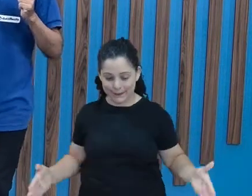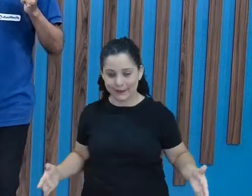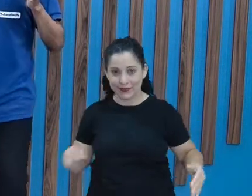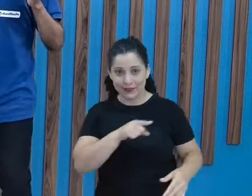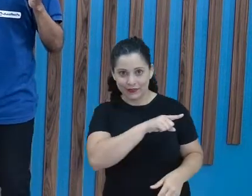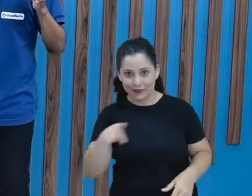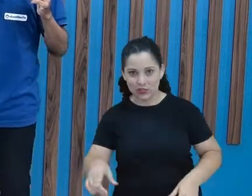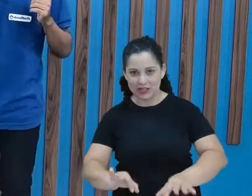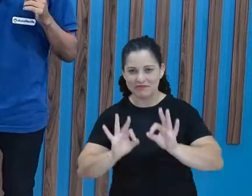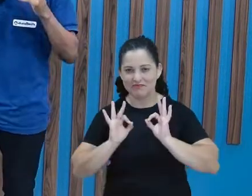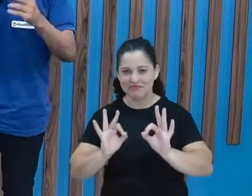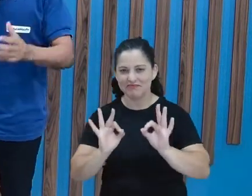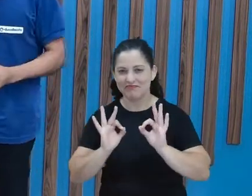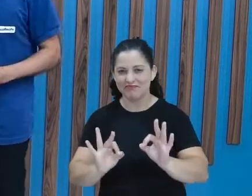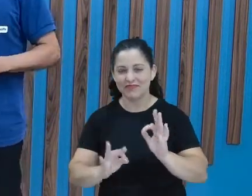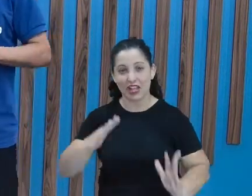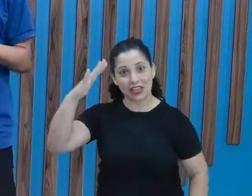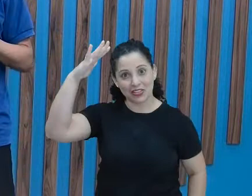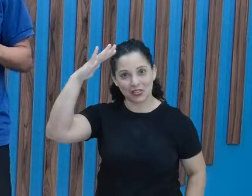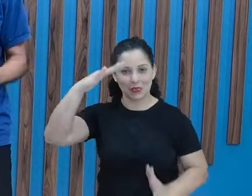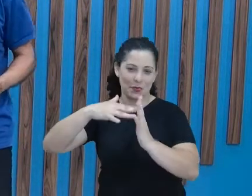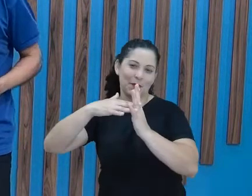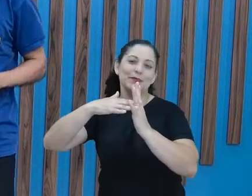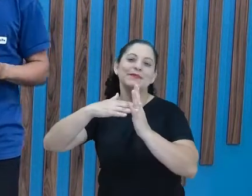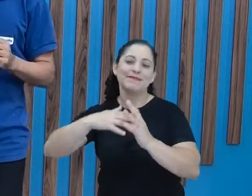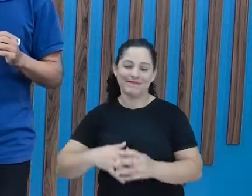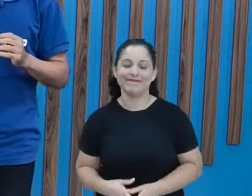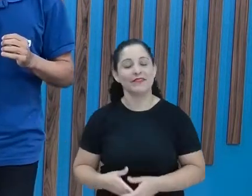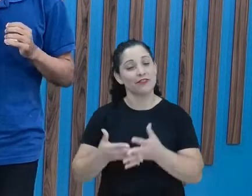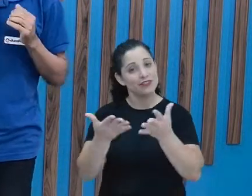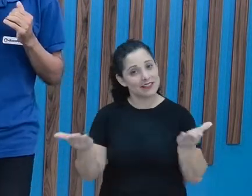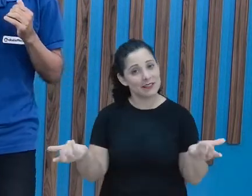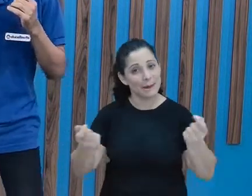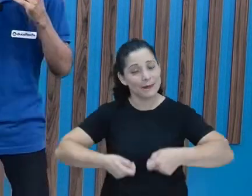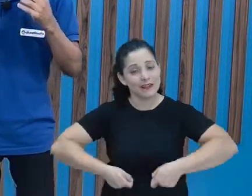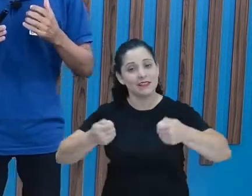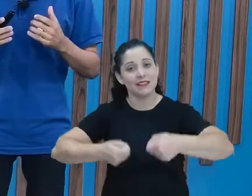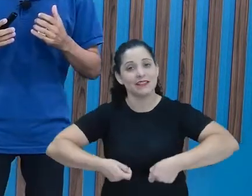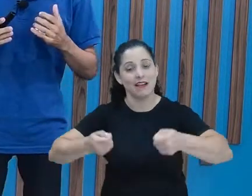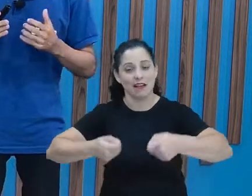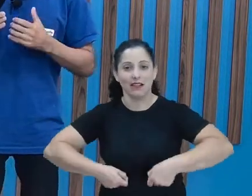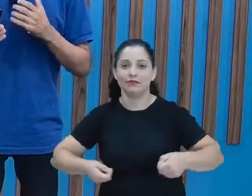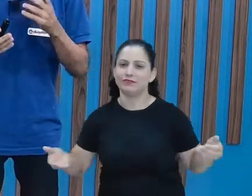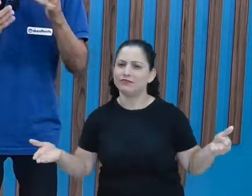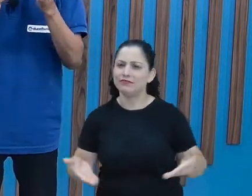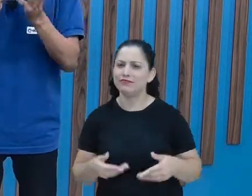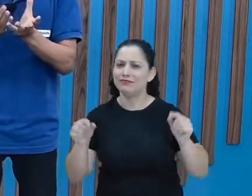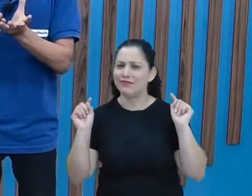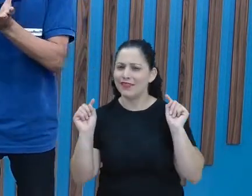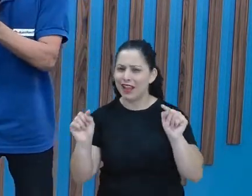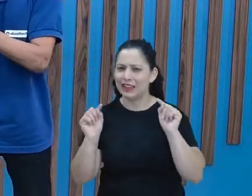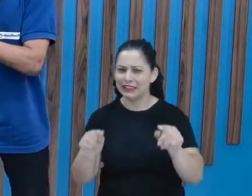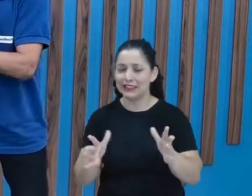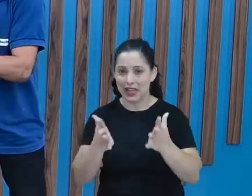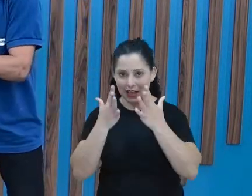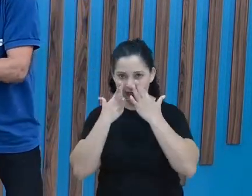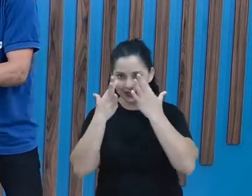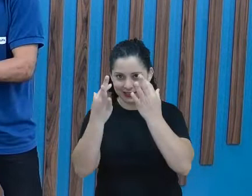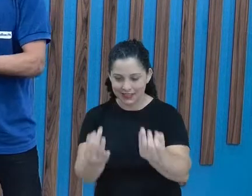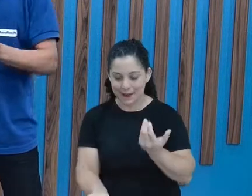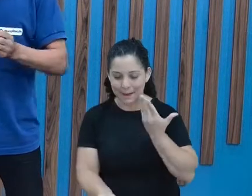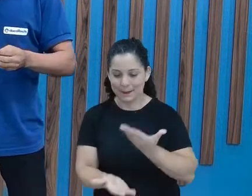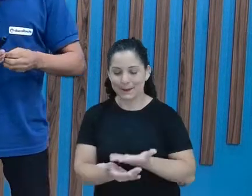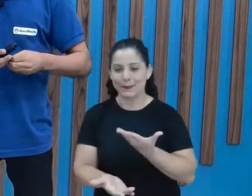esteja aí fera, top de imagem, exatamente. Então, você vai precisar estar aí bem afiadinho aí na